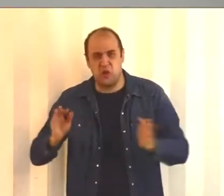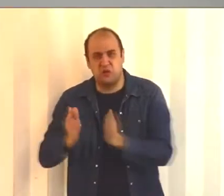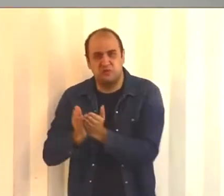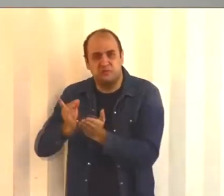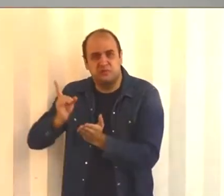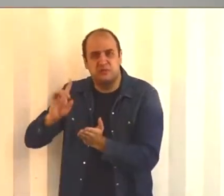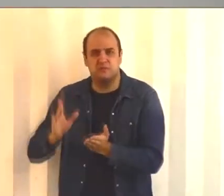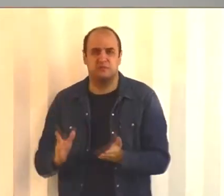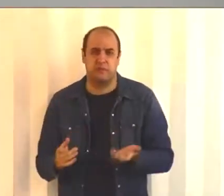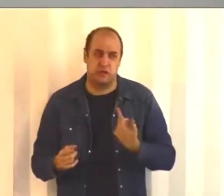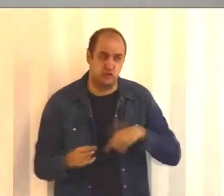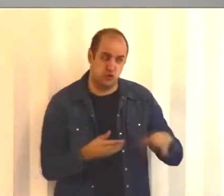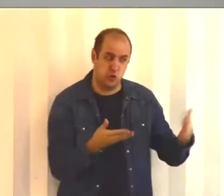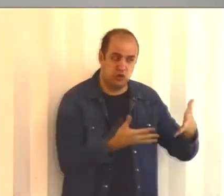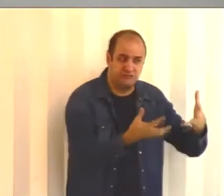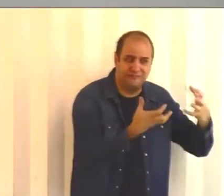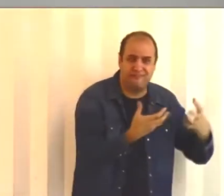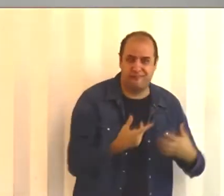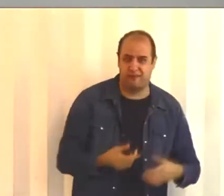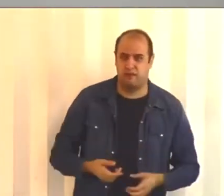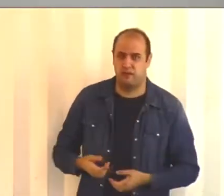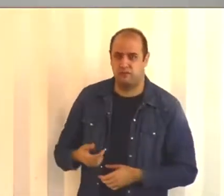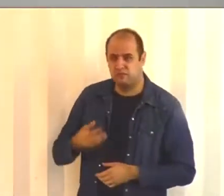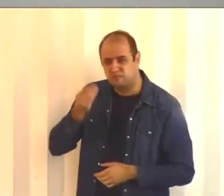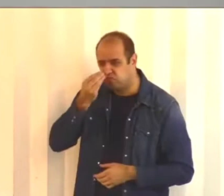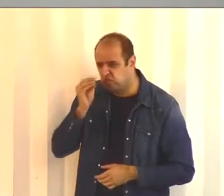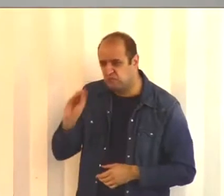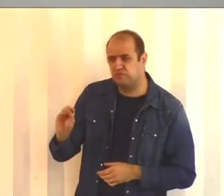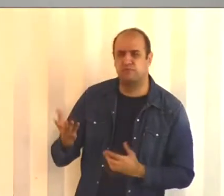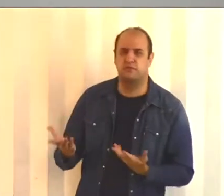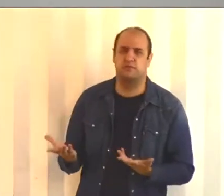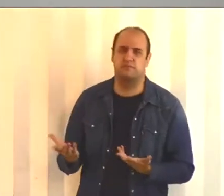Escrituras. A honra não cessa enquanto há vida.